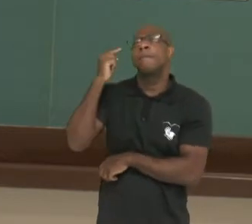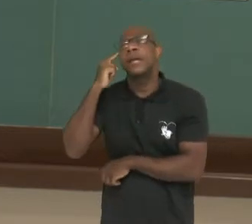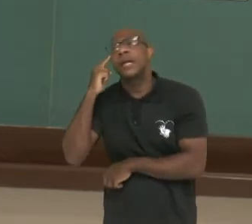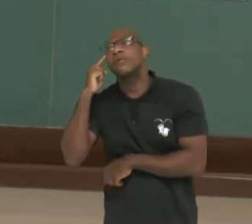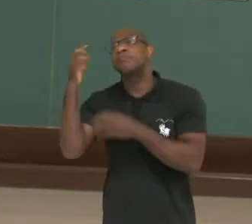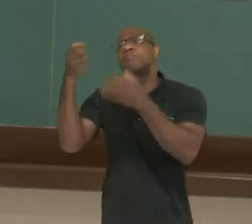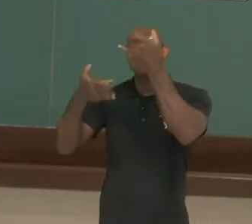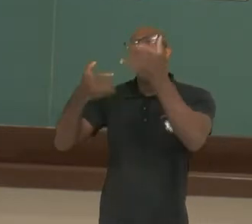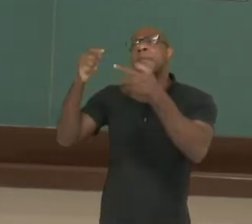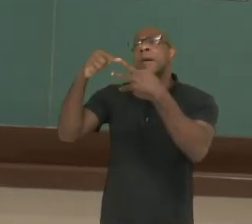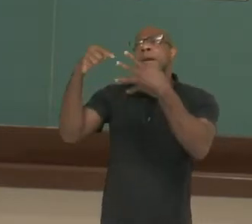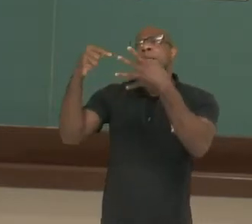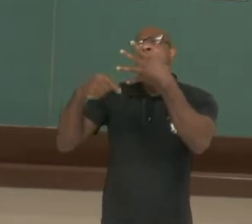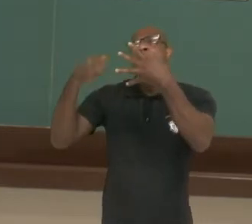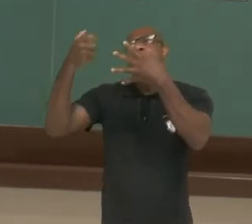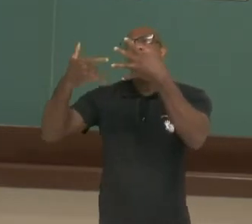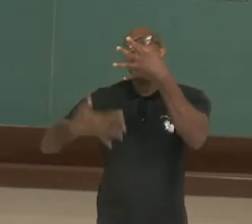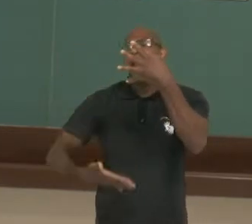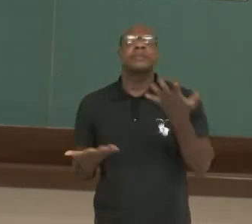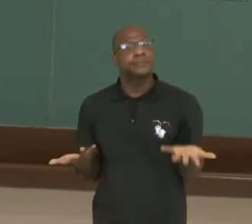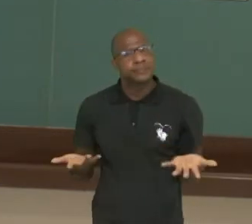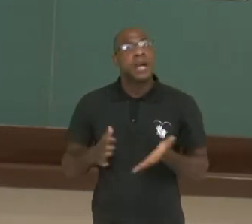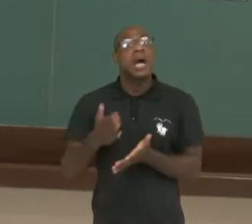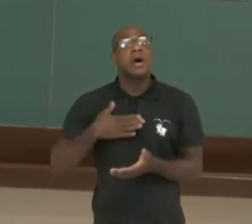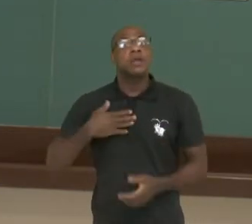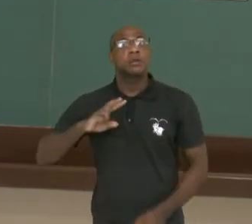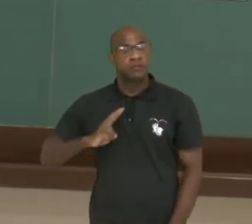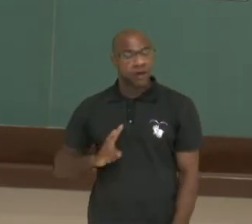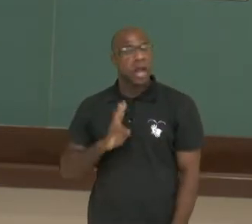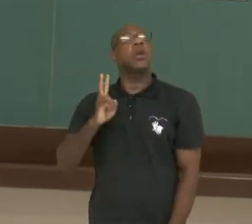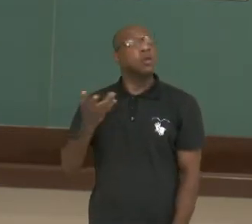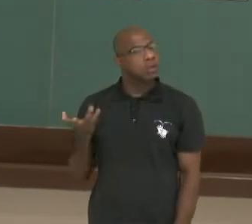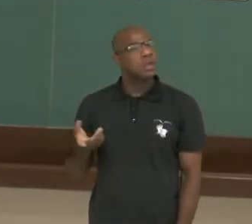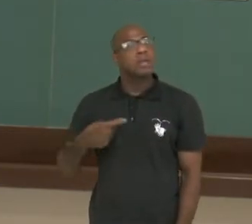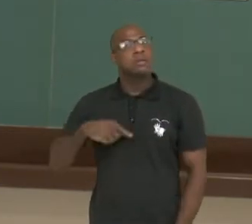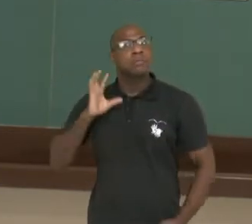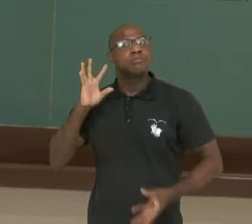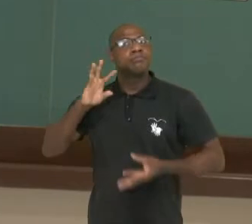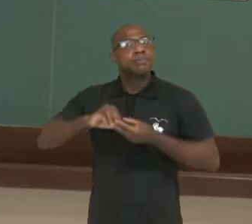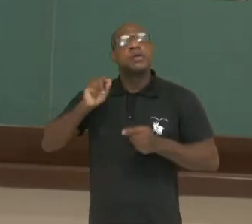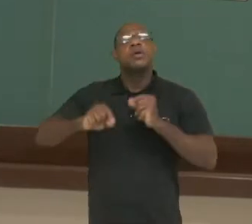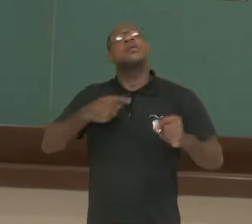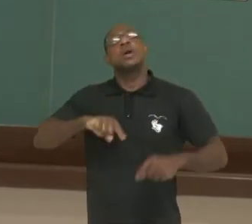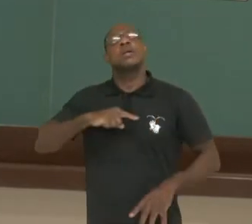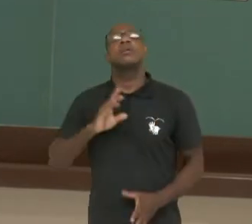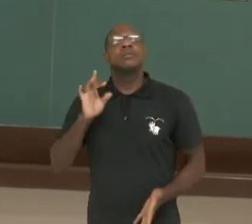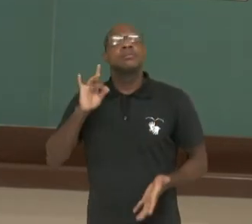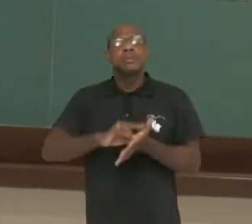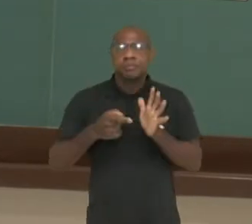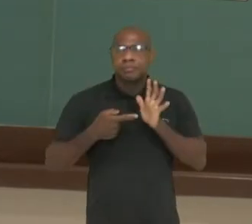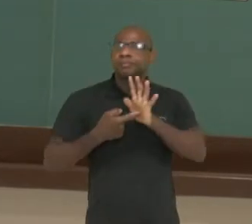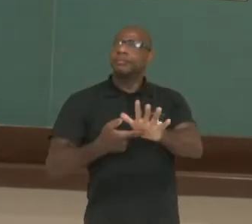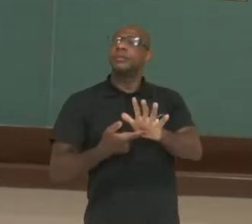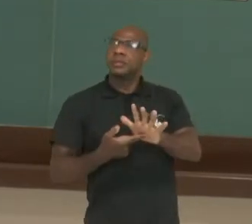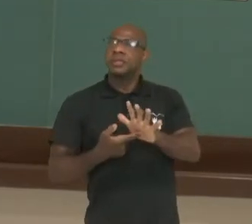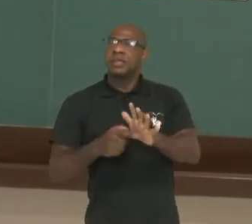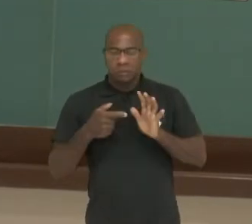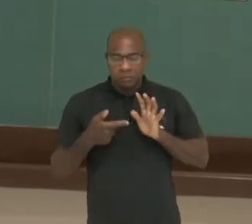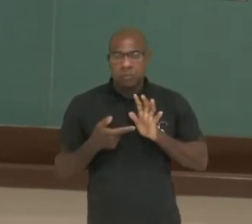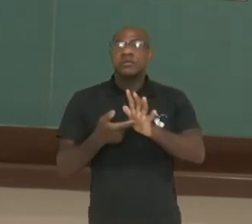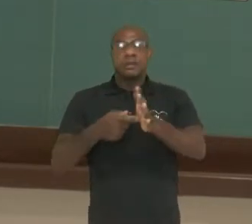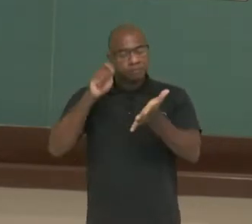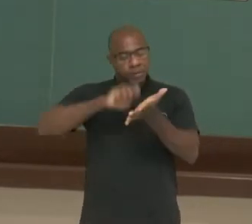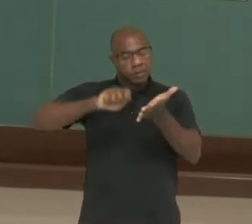que constituem os nossos valores, aquilo que soma na nossa subjetividade. Então, expressar a nossa subjetividade